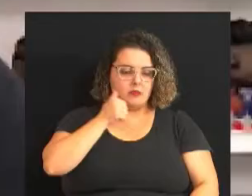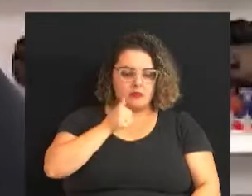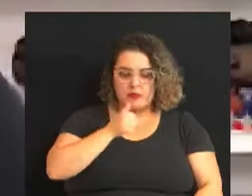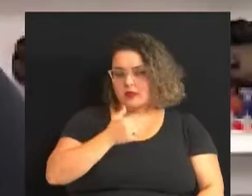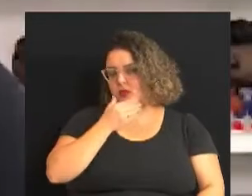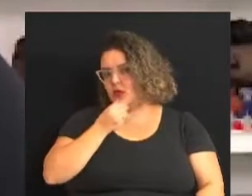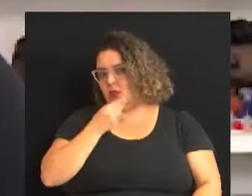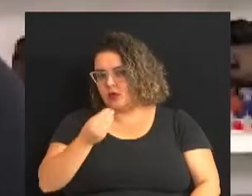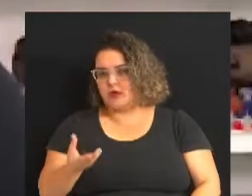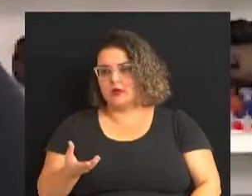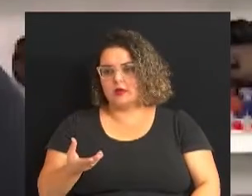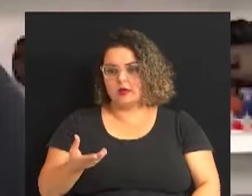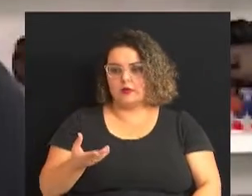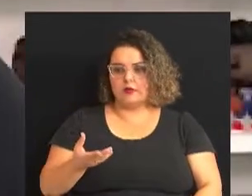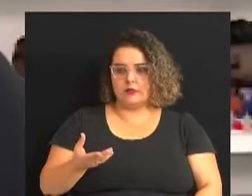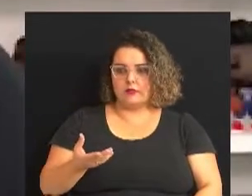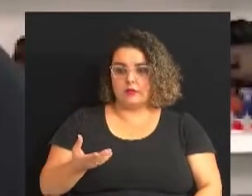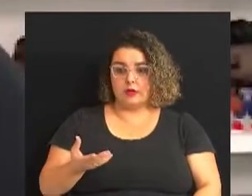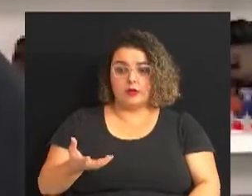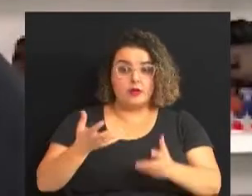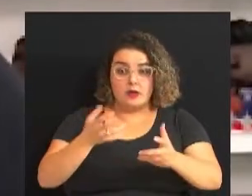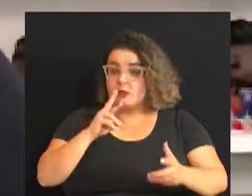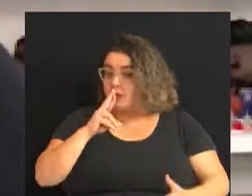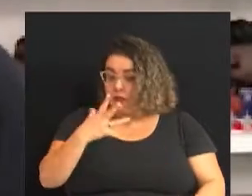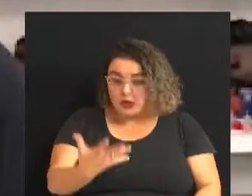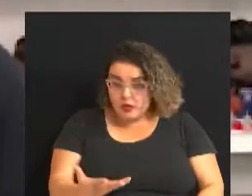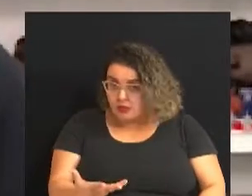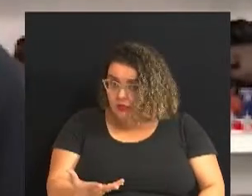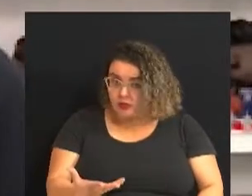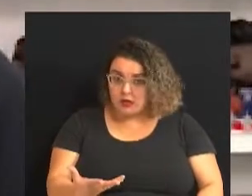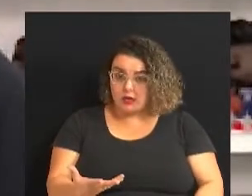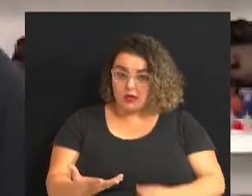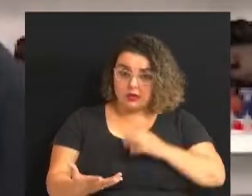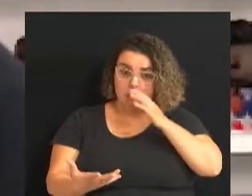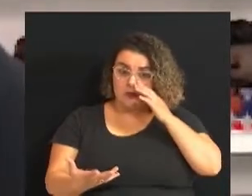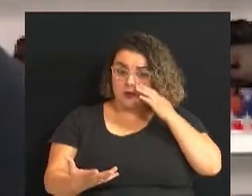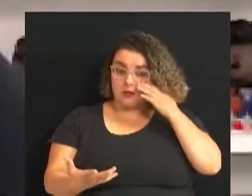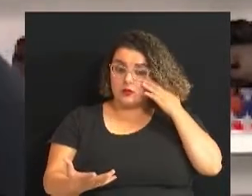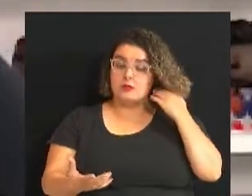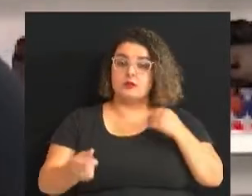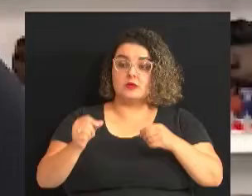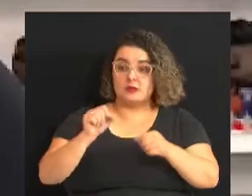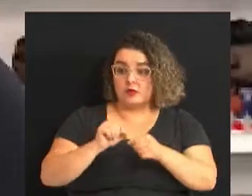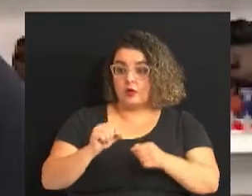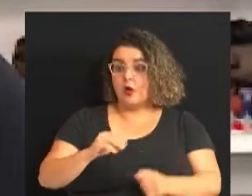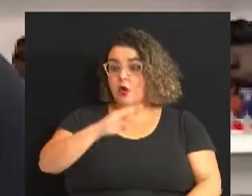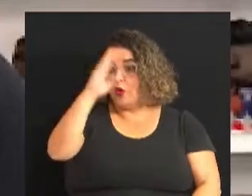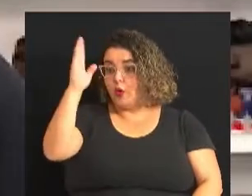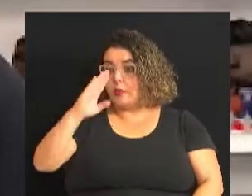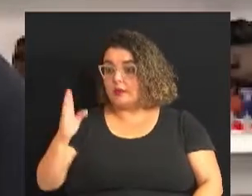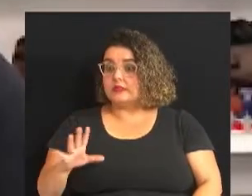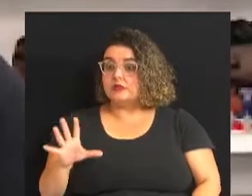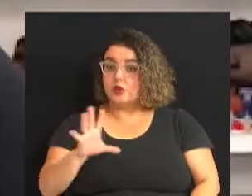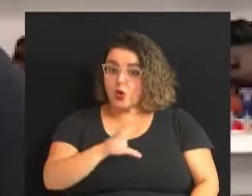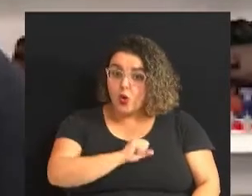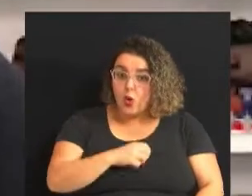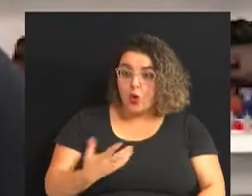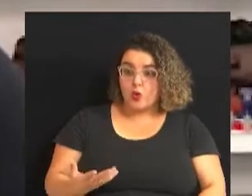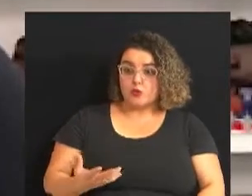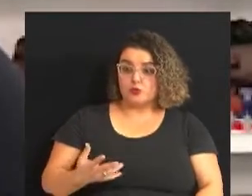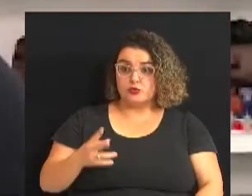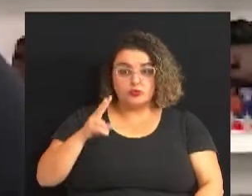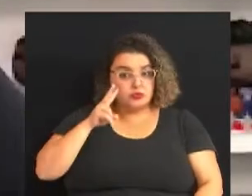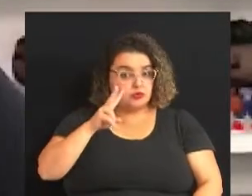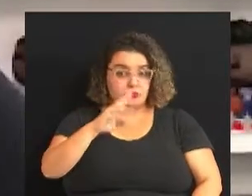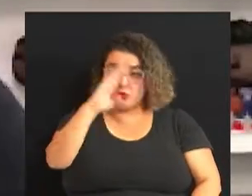a gente está aí carente de É. resultados. Né? Então, você faz também. O brasileiro gosta, né, Gabriel, de ver o Brasil vencendo.